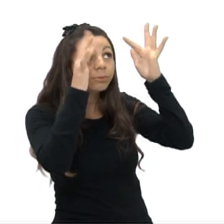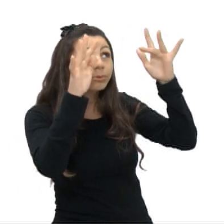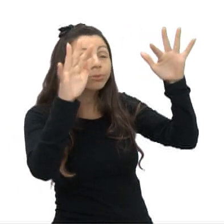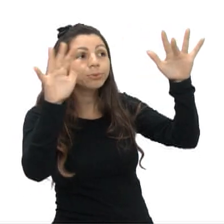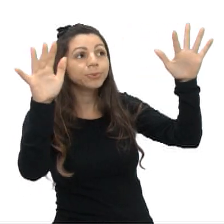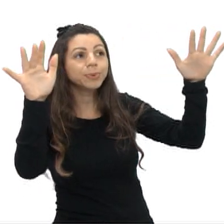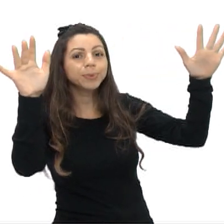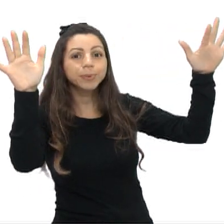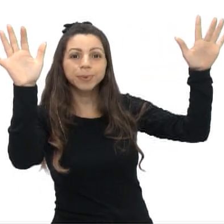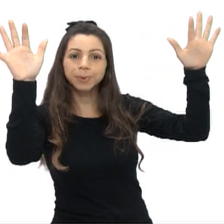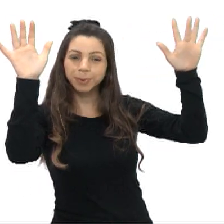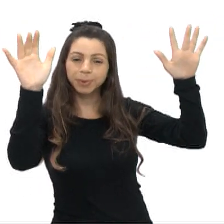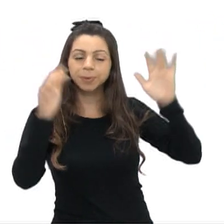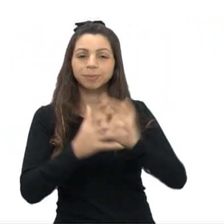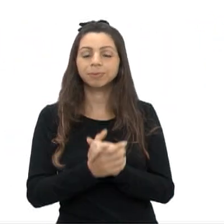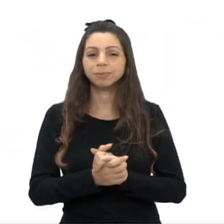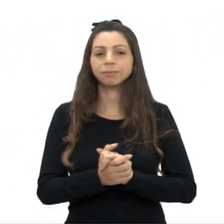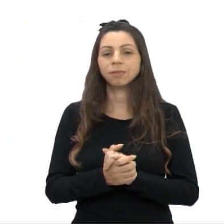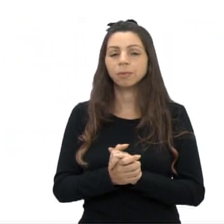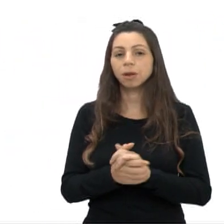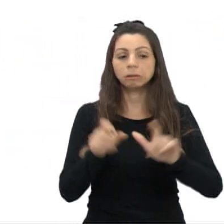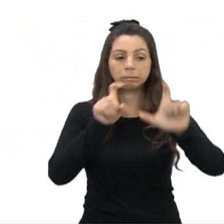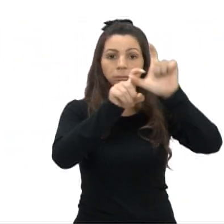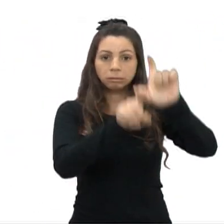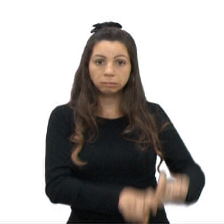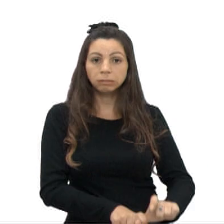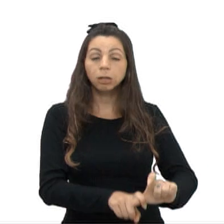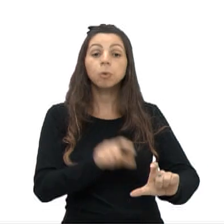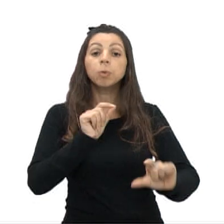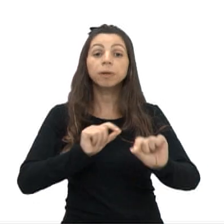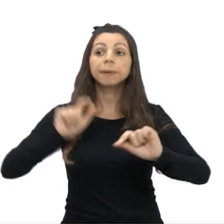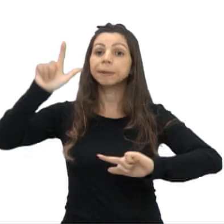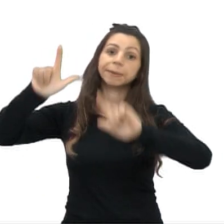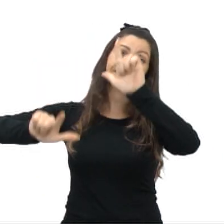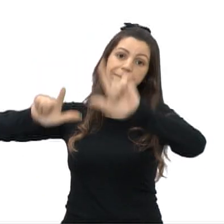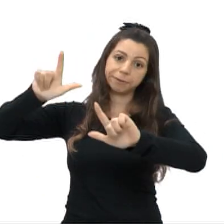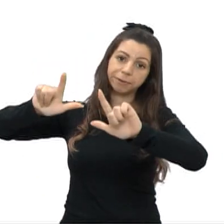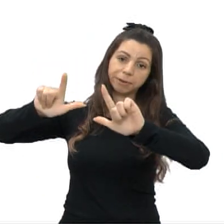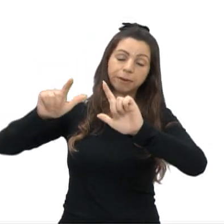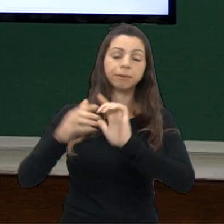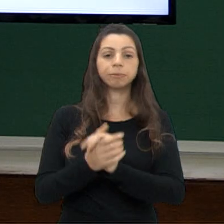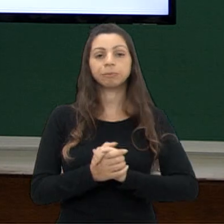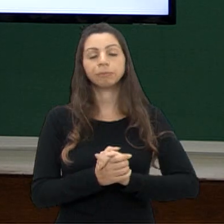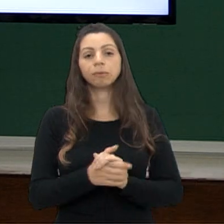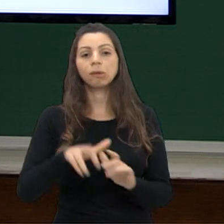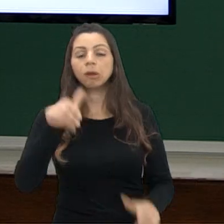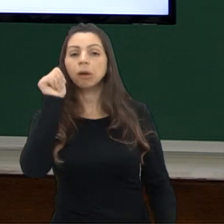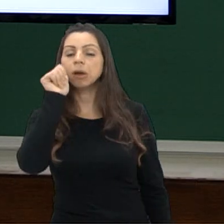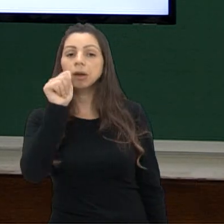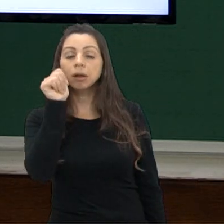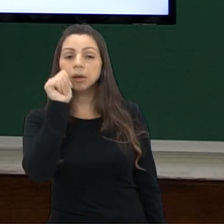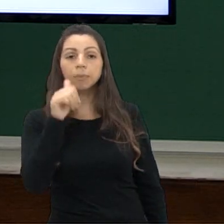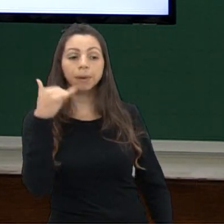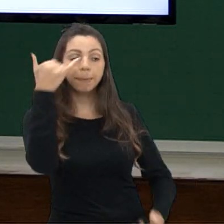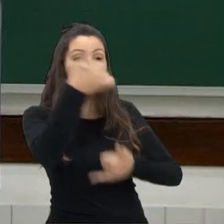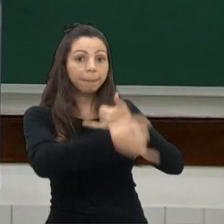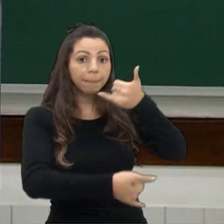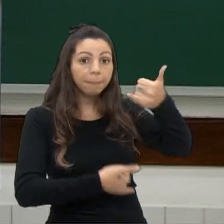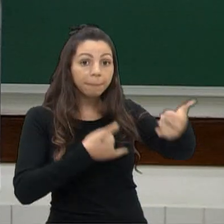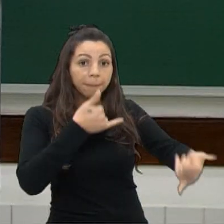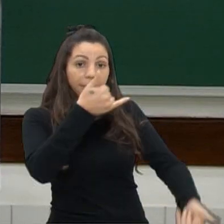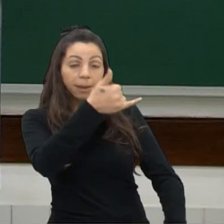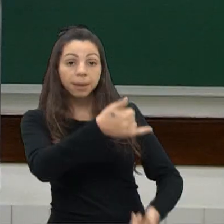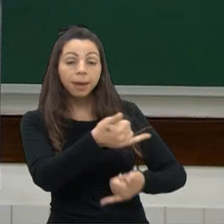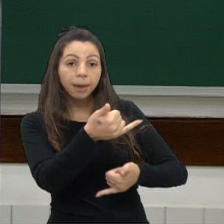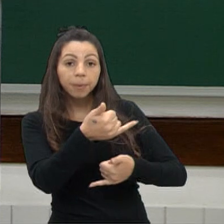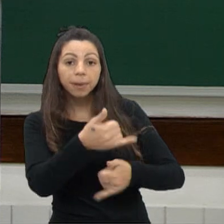criar histórias e não ser tão dependente da TV, certo? Então, quando a irmã diz, faz o jogo do faz de conta, ela